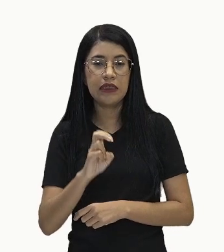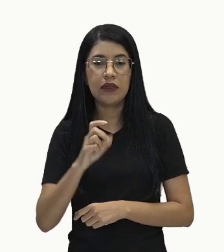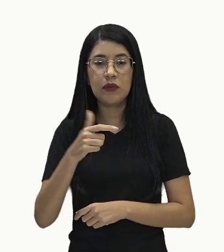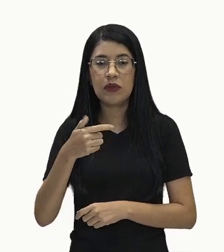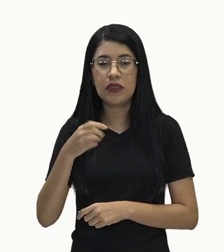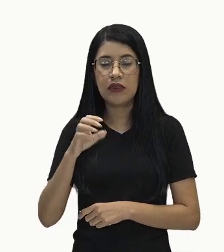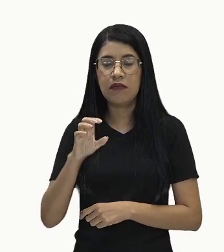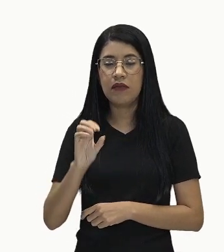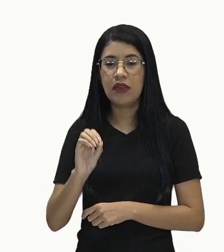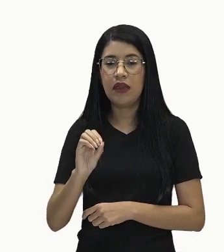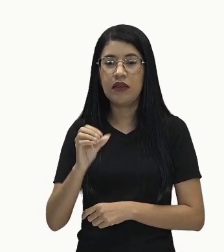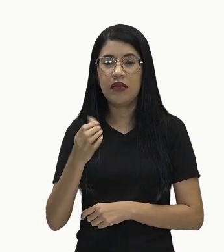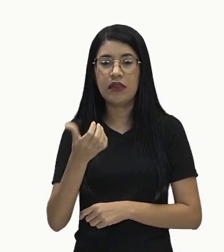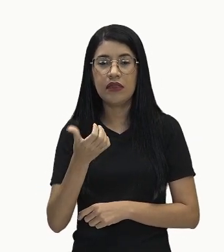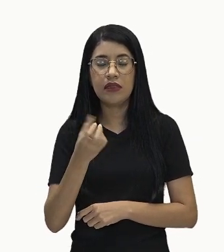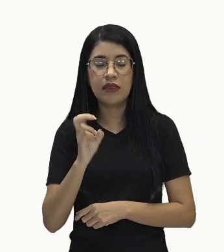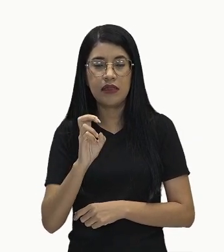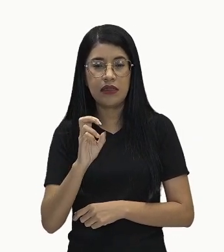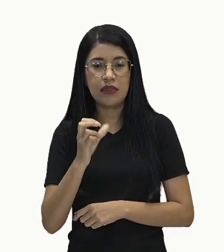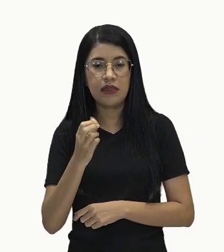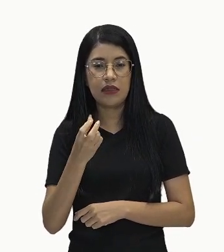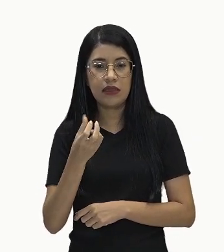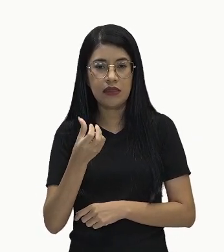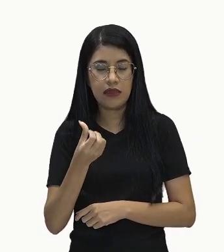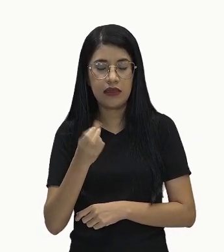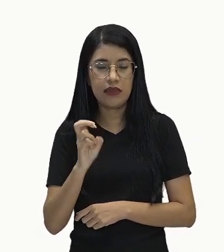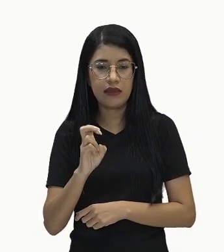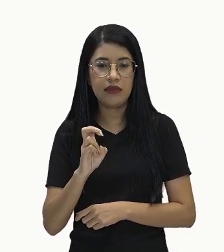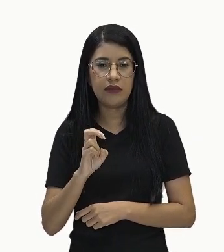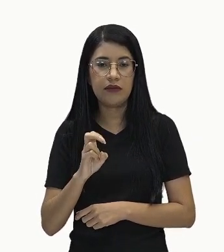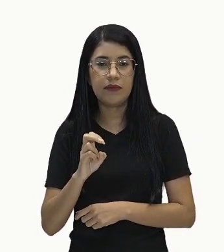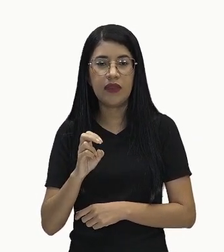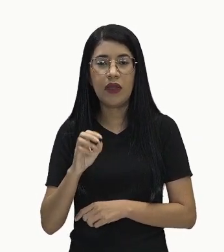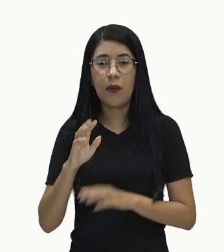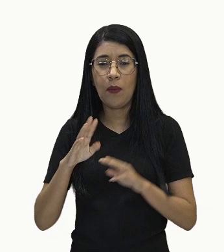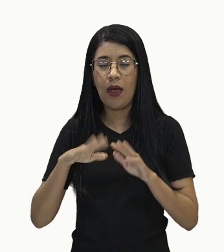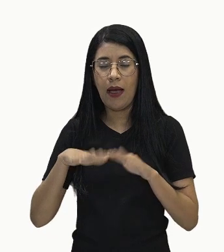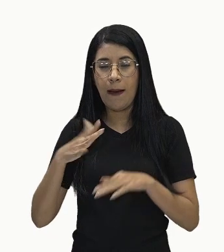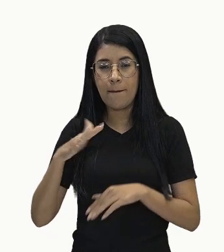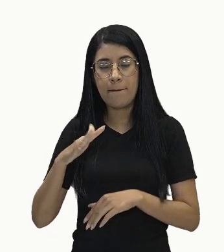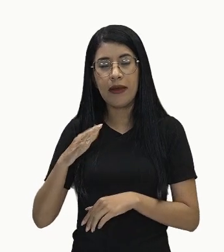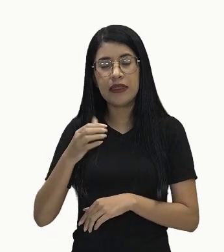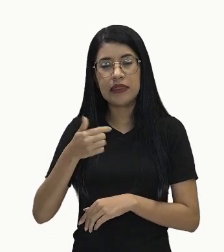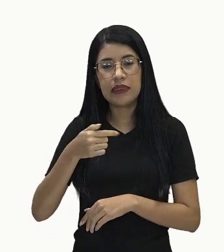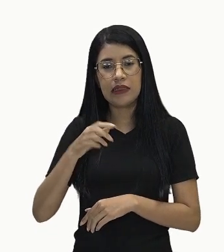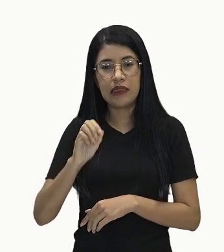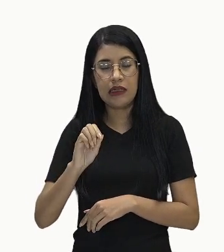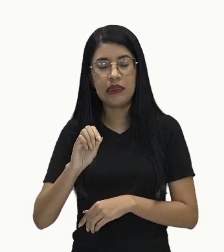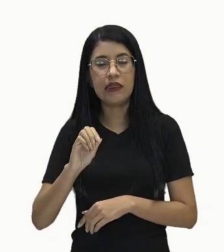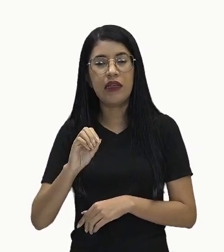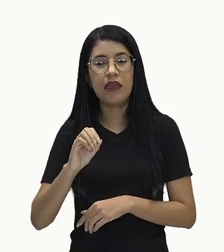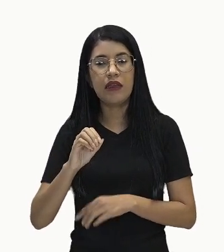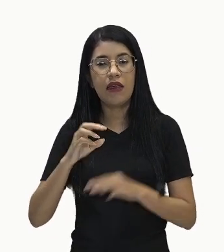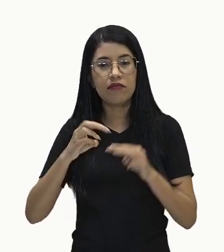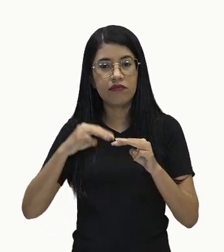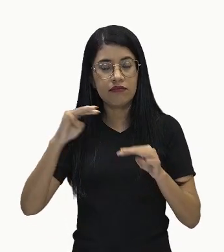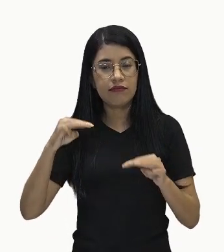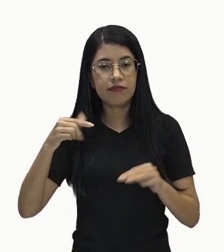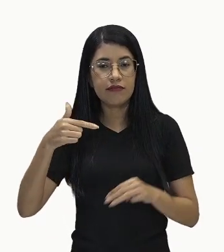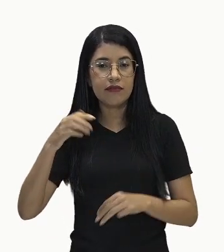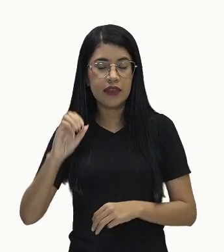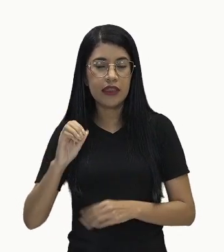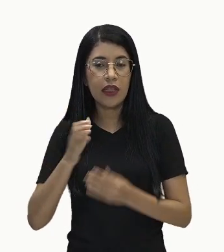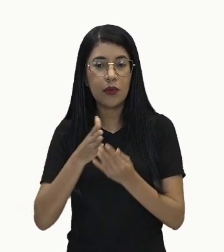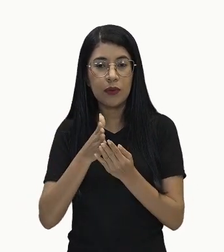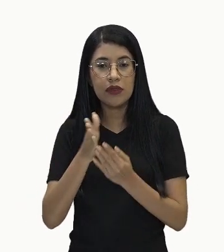terceira, o terceiro atleta na primeira pesagem foi 75, o segundo 70, o terceiro 65. A média